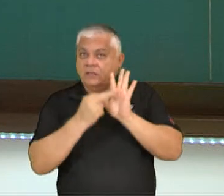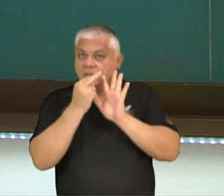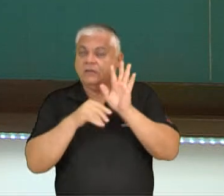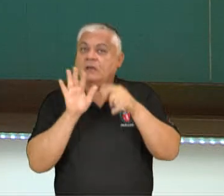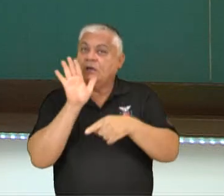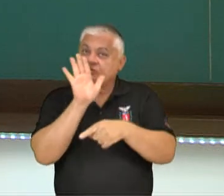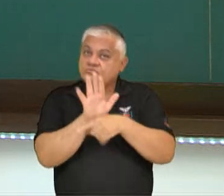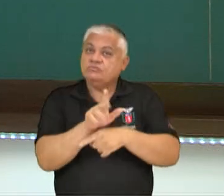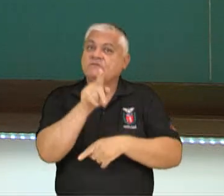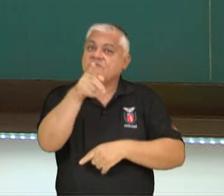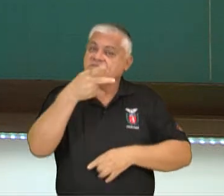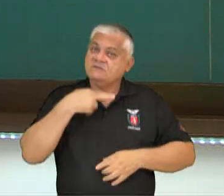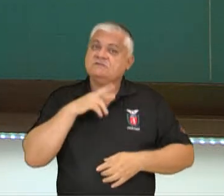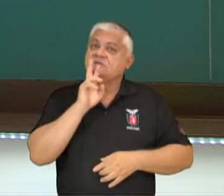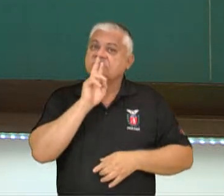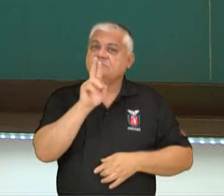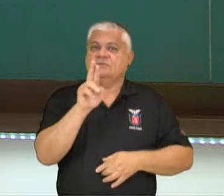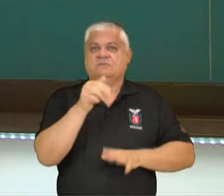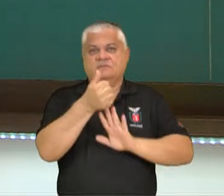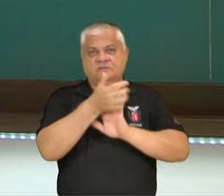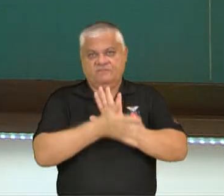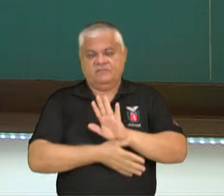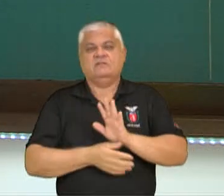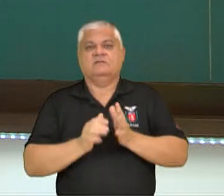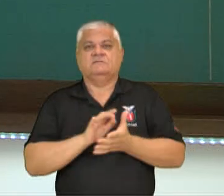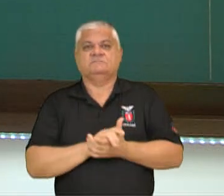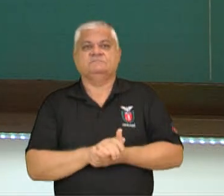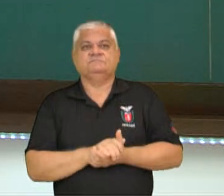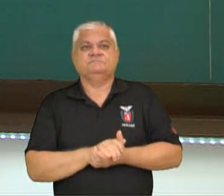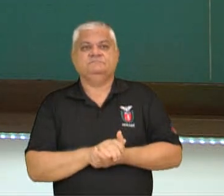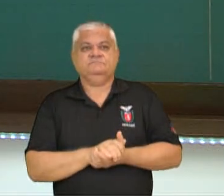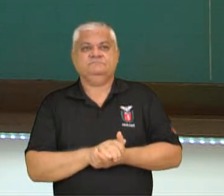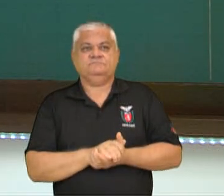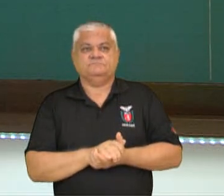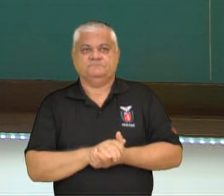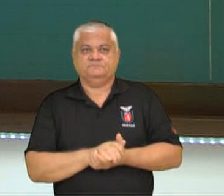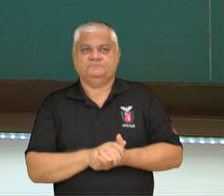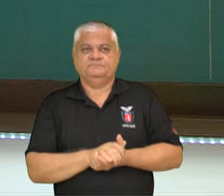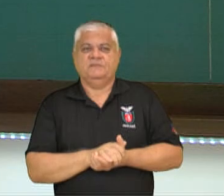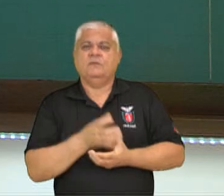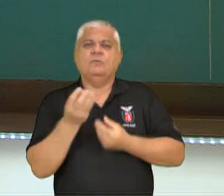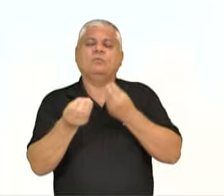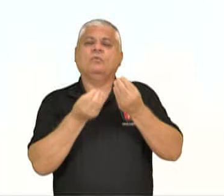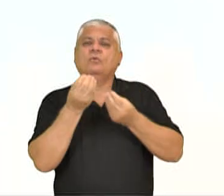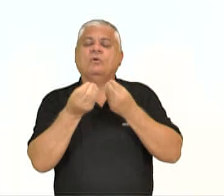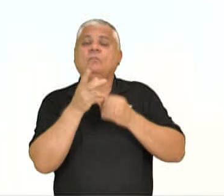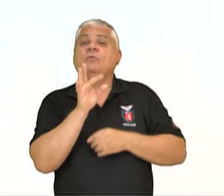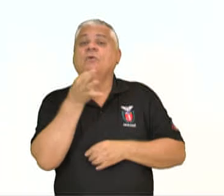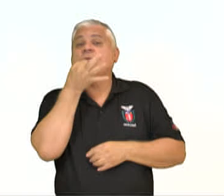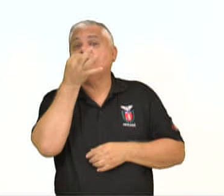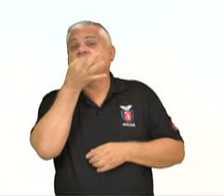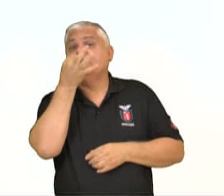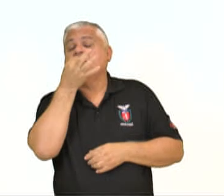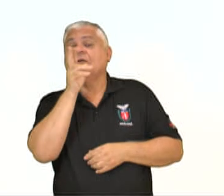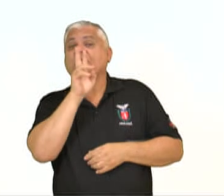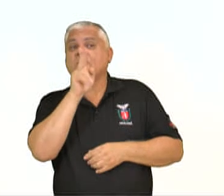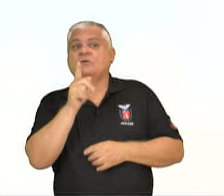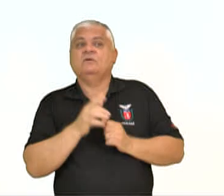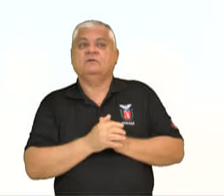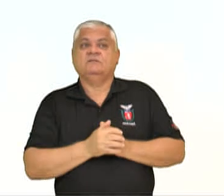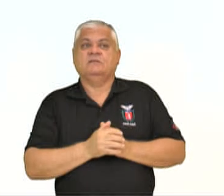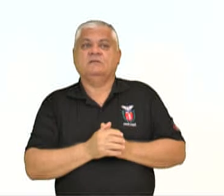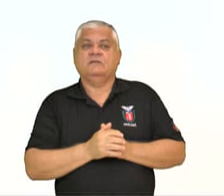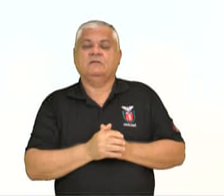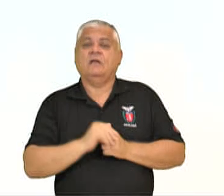né, facilitar que vocês aí encontrem a resposta, né? Então, vejam, como proposta de resposta, nós podemos afirmar